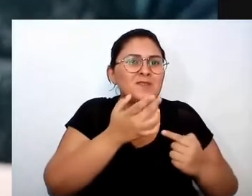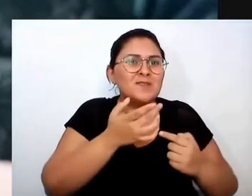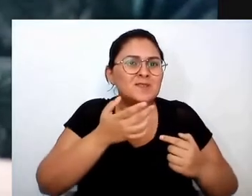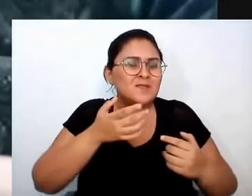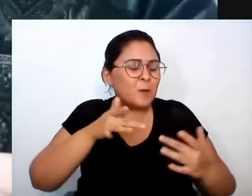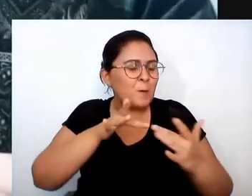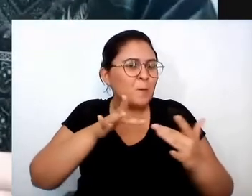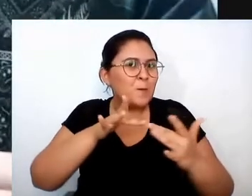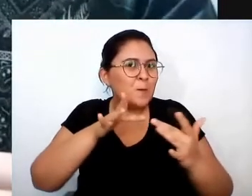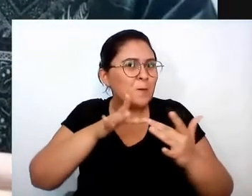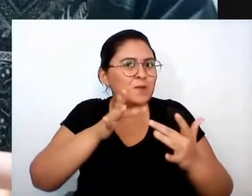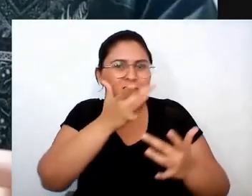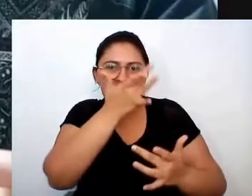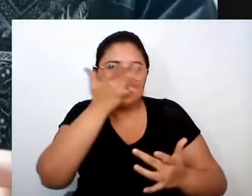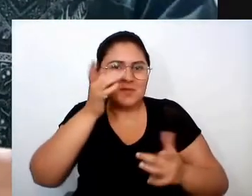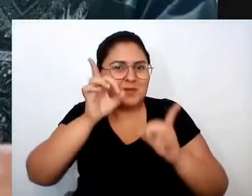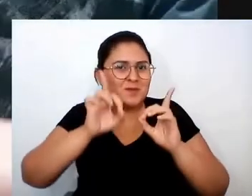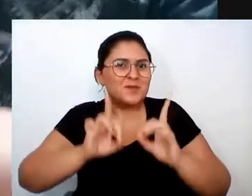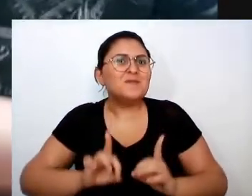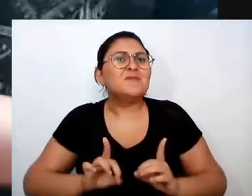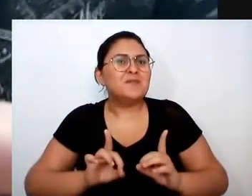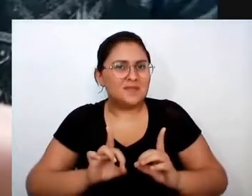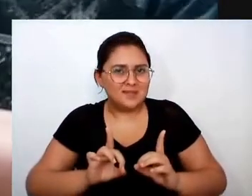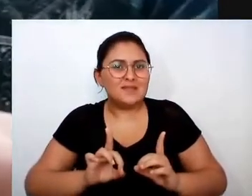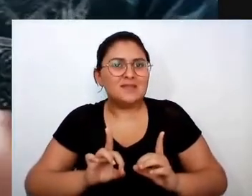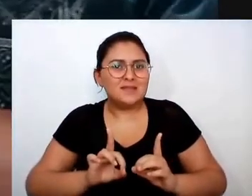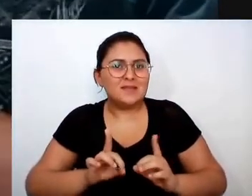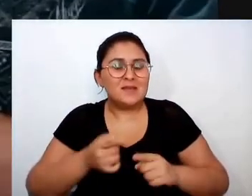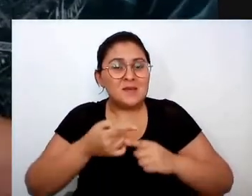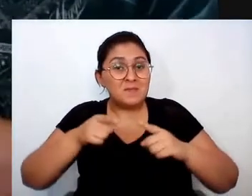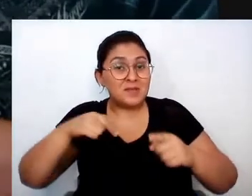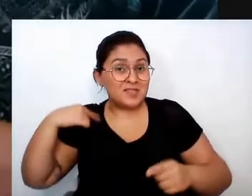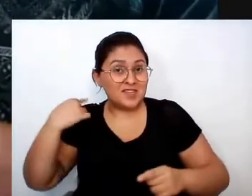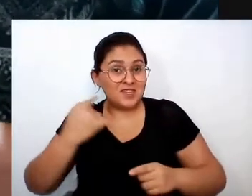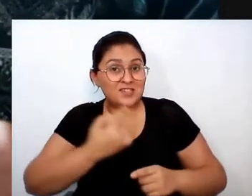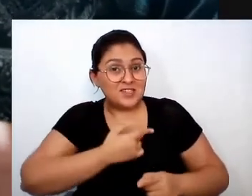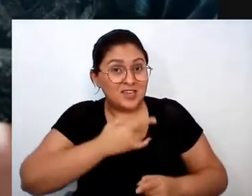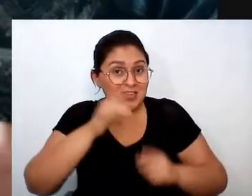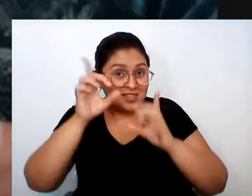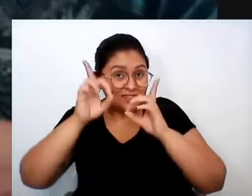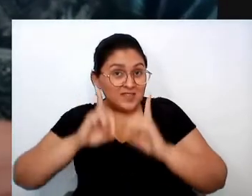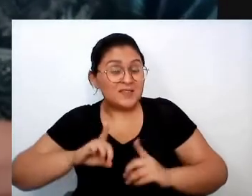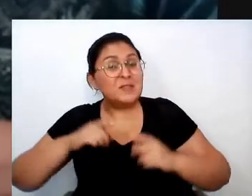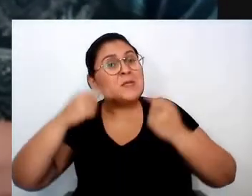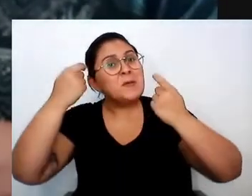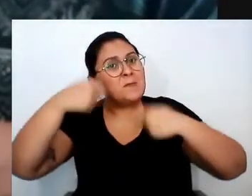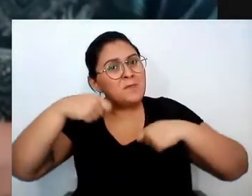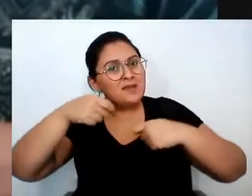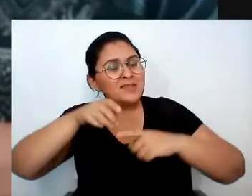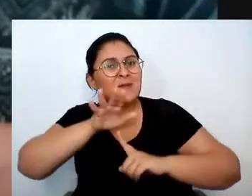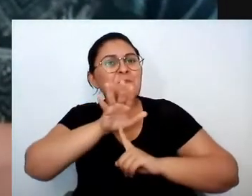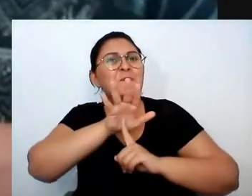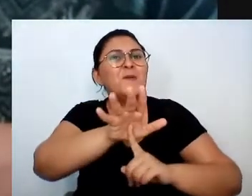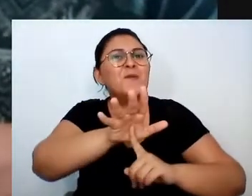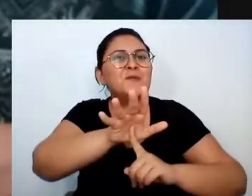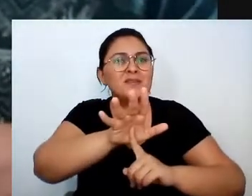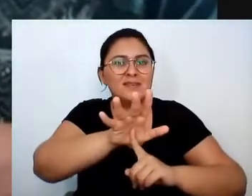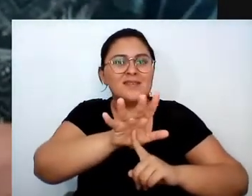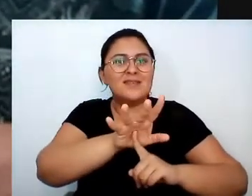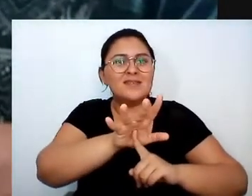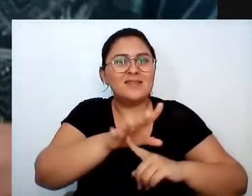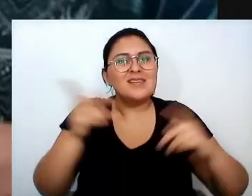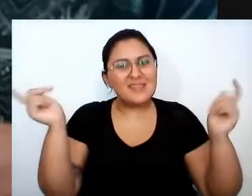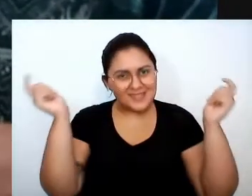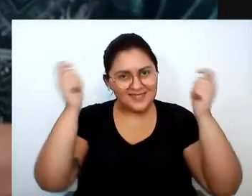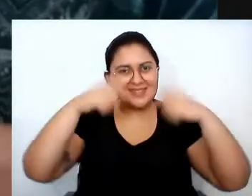universidade, a gente vai sim, buscando as pessoas, assim, né, mostrando, né, que a gente pode, né, que a gente